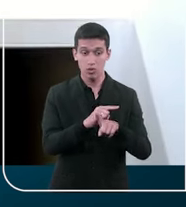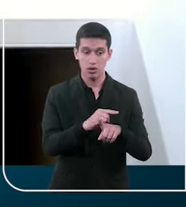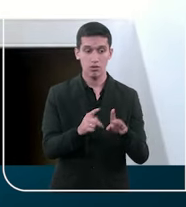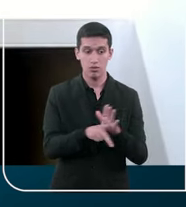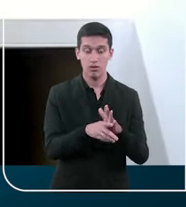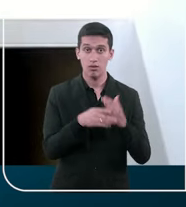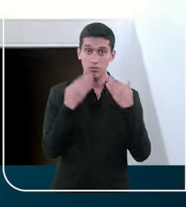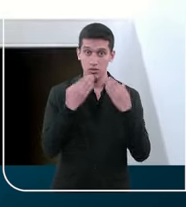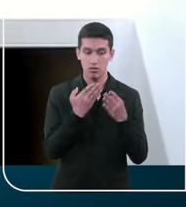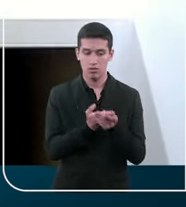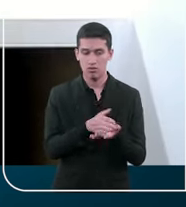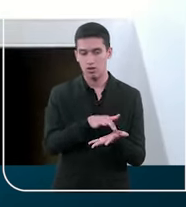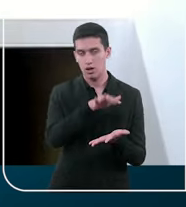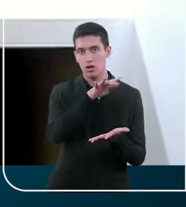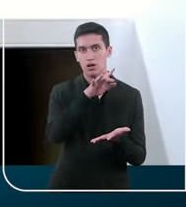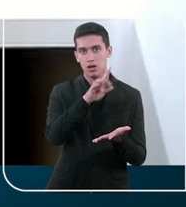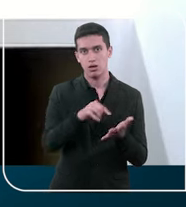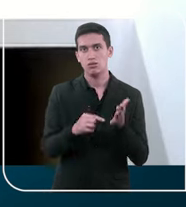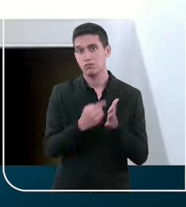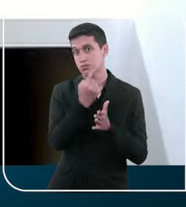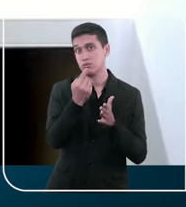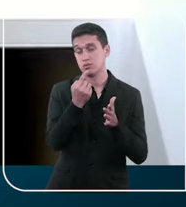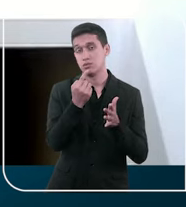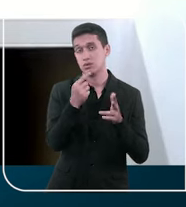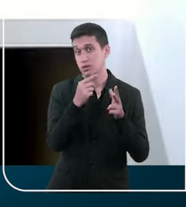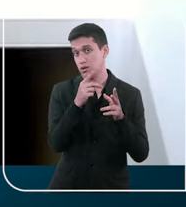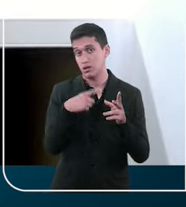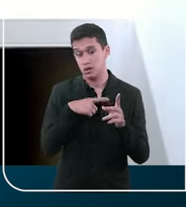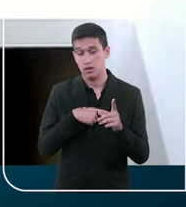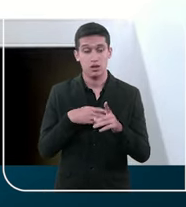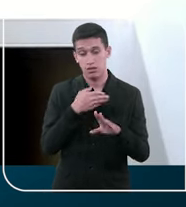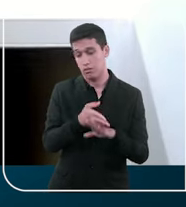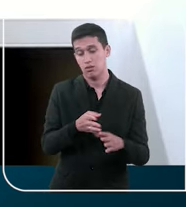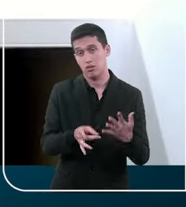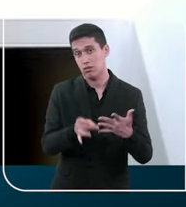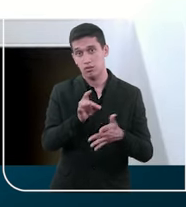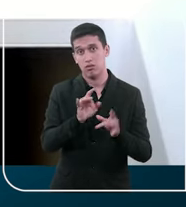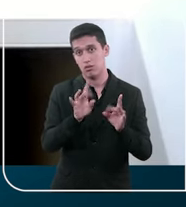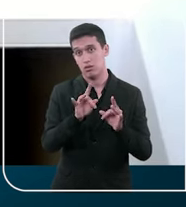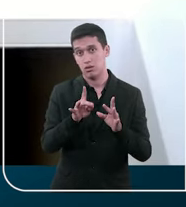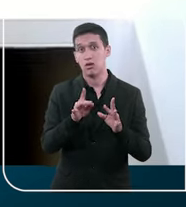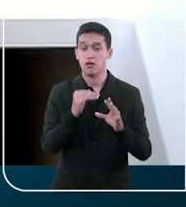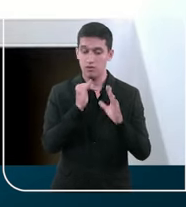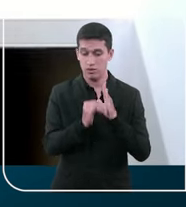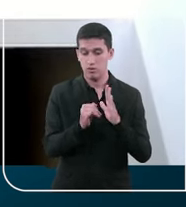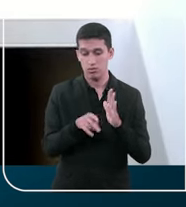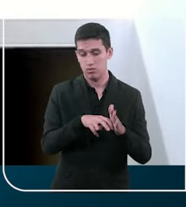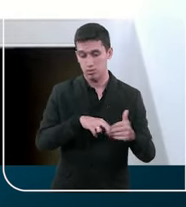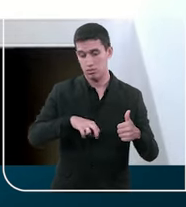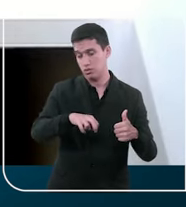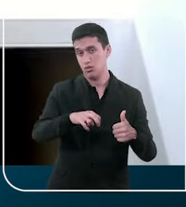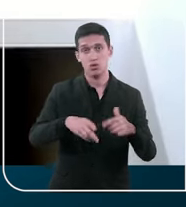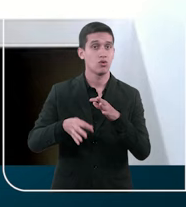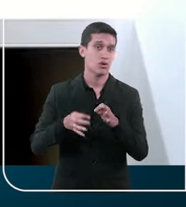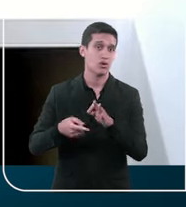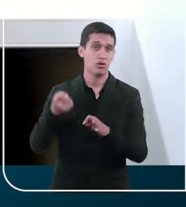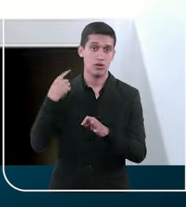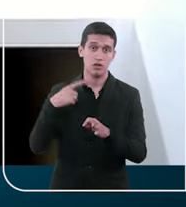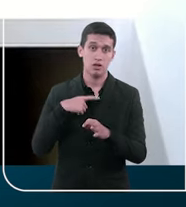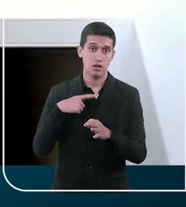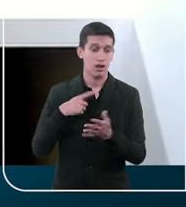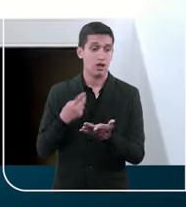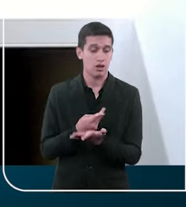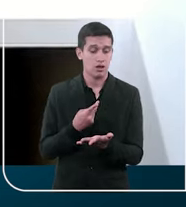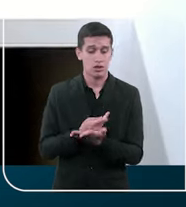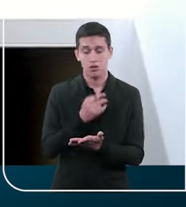contrária à prova dos autos, isso acaba sendo uma forma de adentrar o mérito e passar uma mensagem para os jurados de que o julgamento